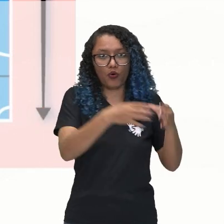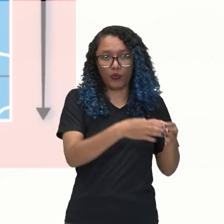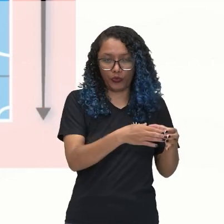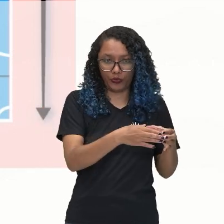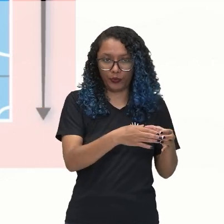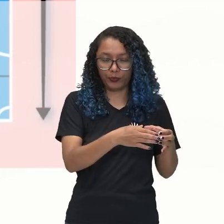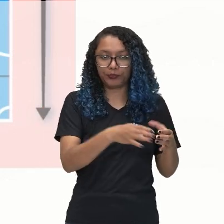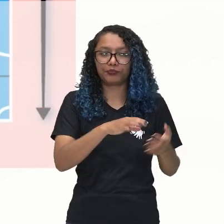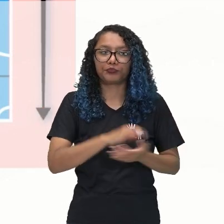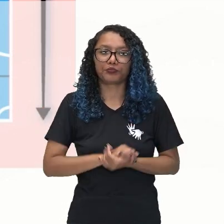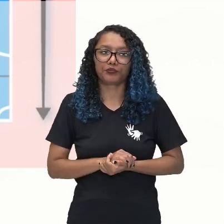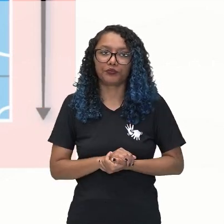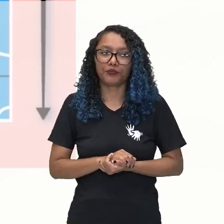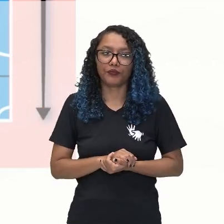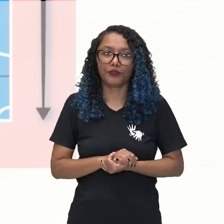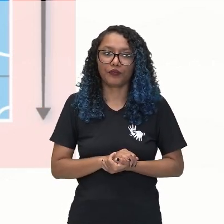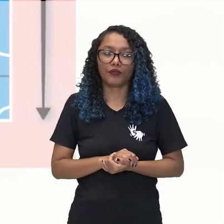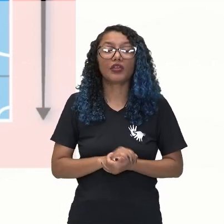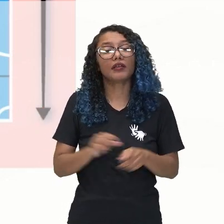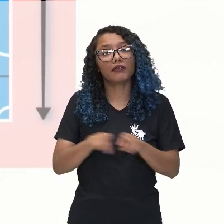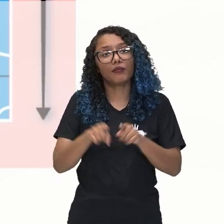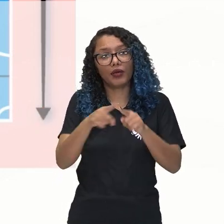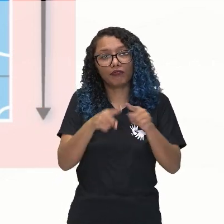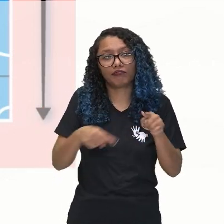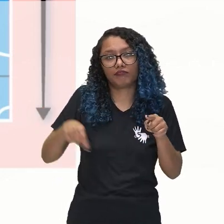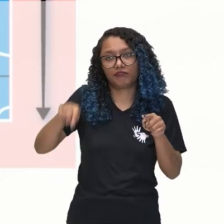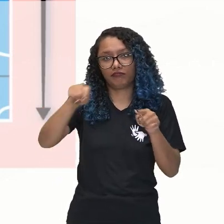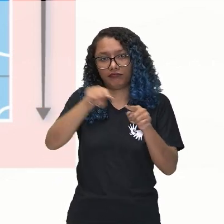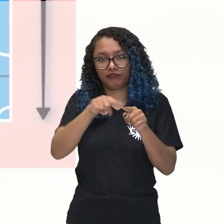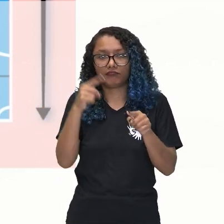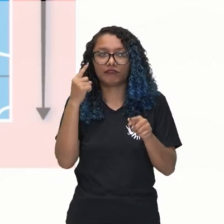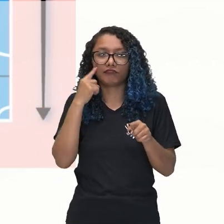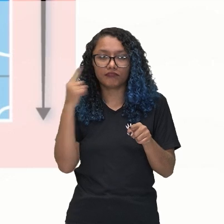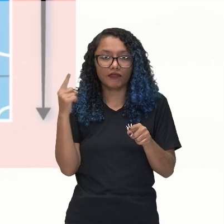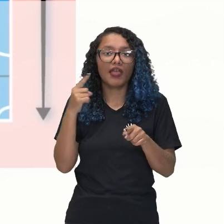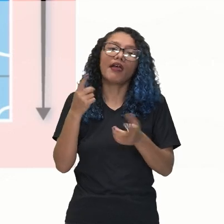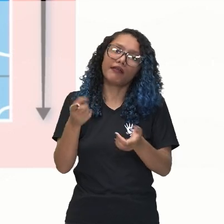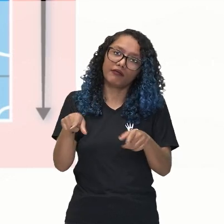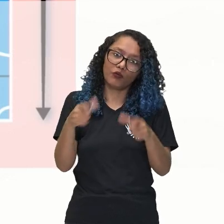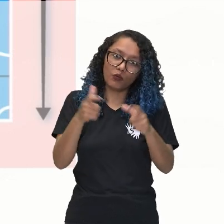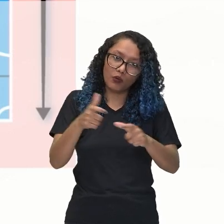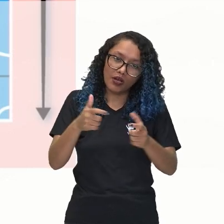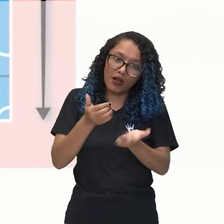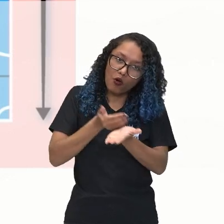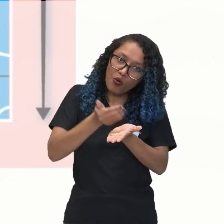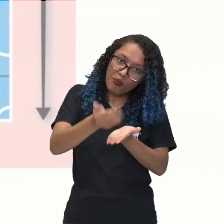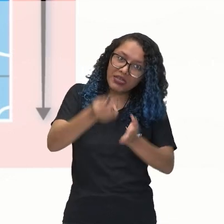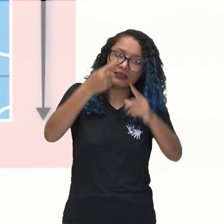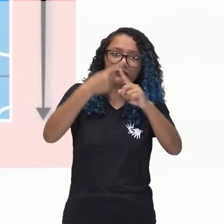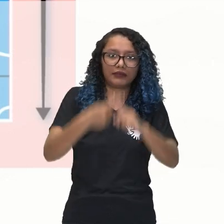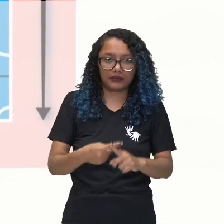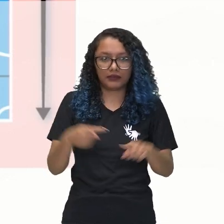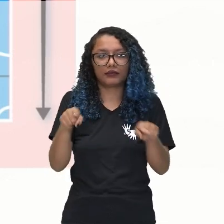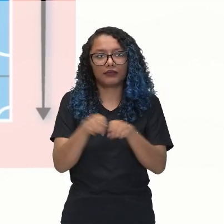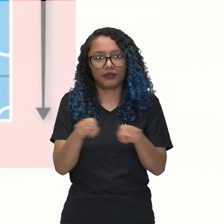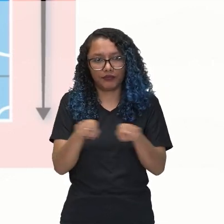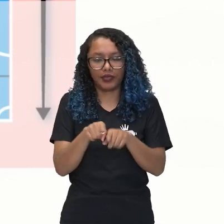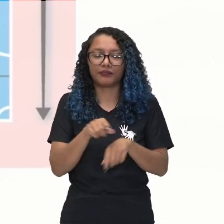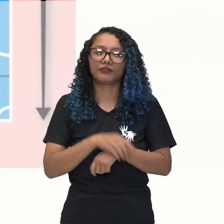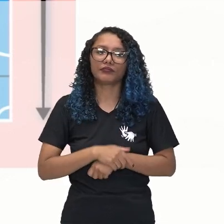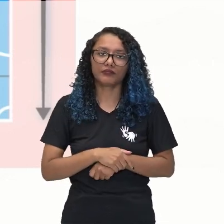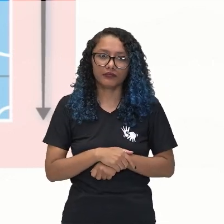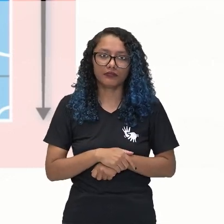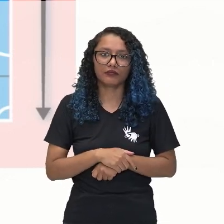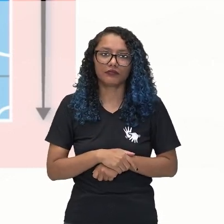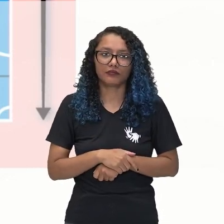e um círculo central, que é onde inicia também as partidas, né? A bola é